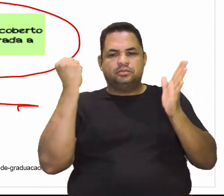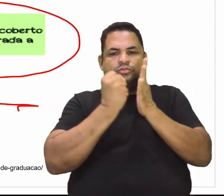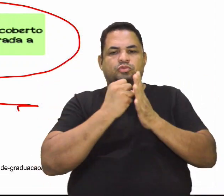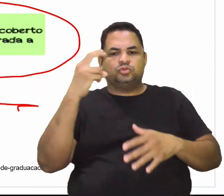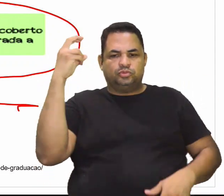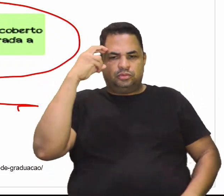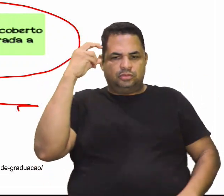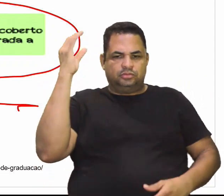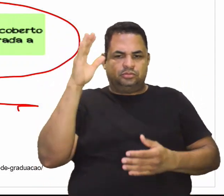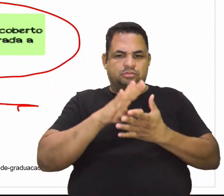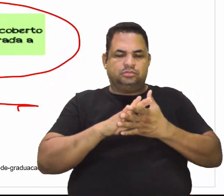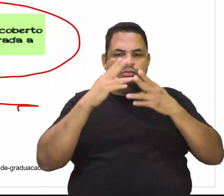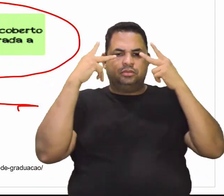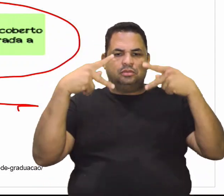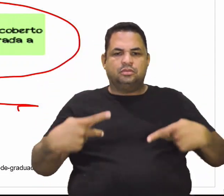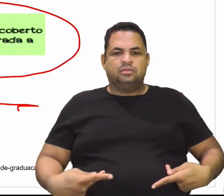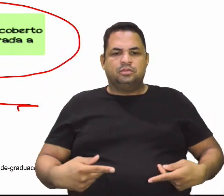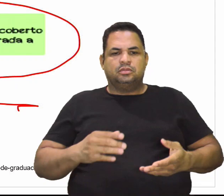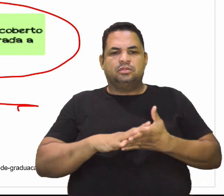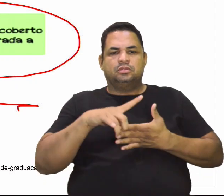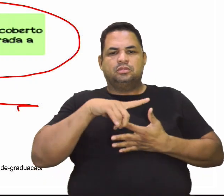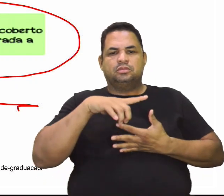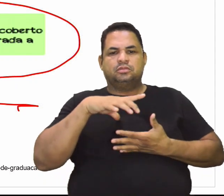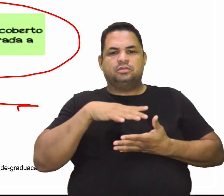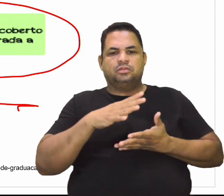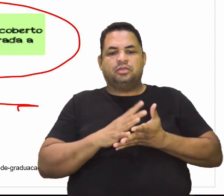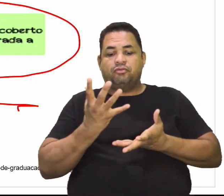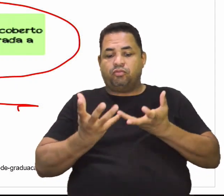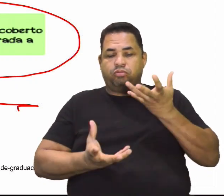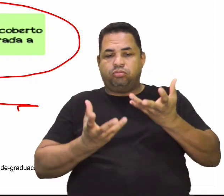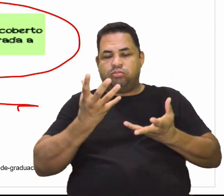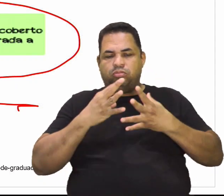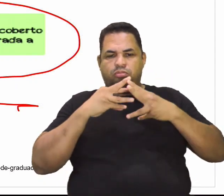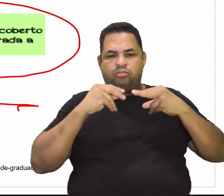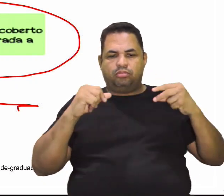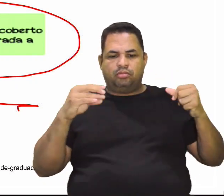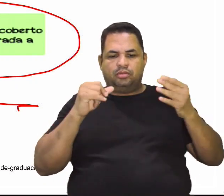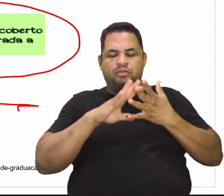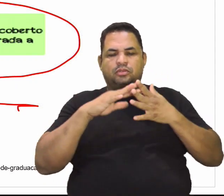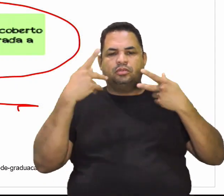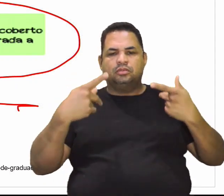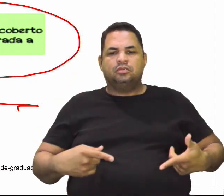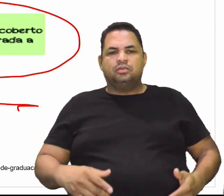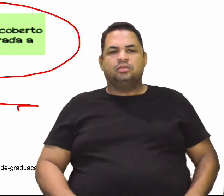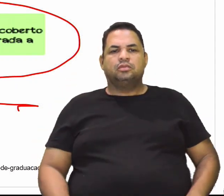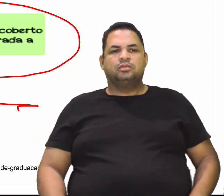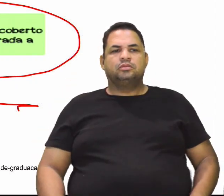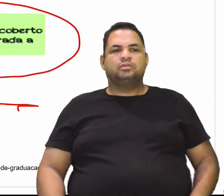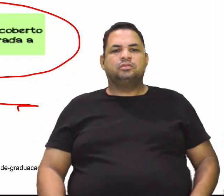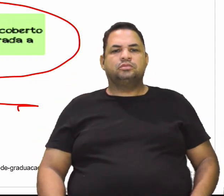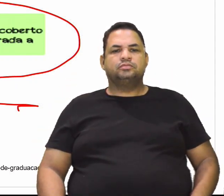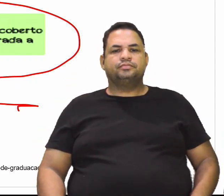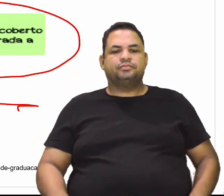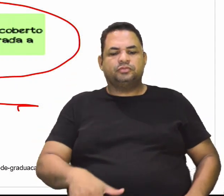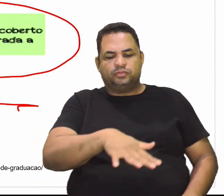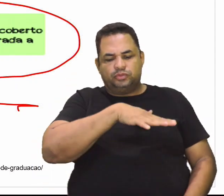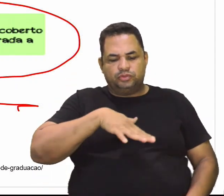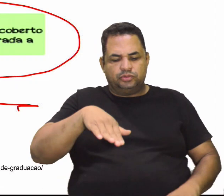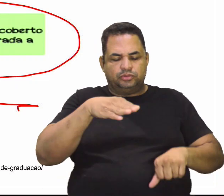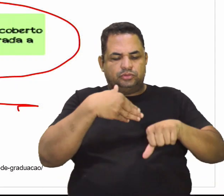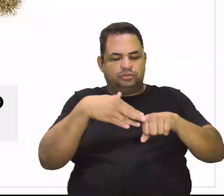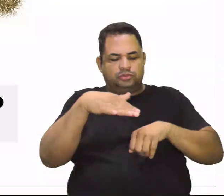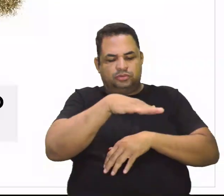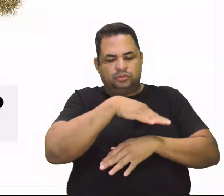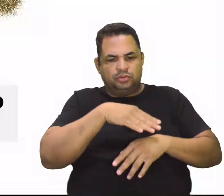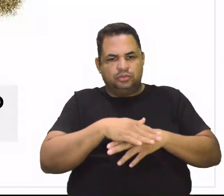E aqui nós temos fogueiras que estão sendo estudadas, tá? Restos humanos, fogueiras. e tudo. Então, são os sítios arqueológicos que se